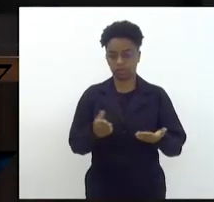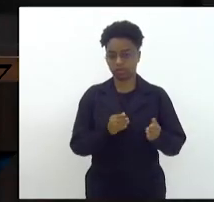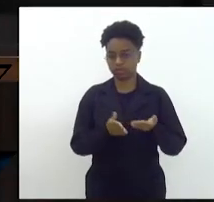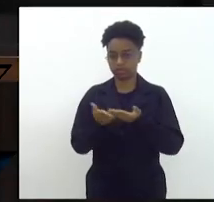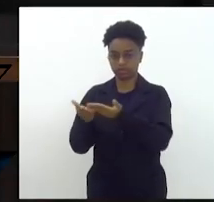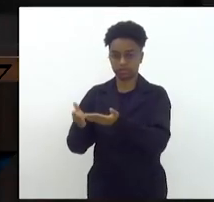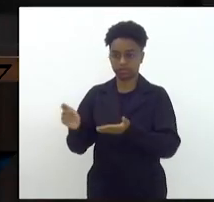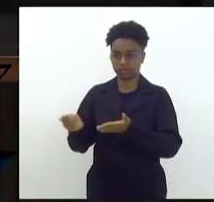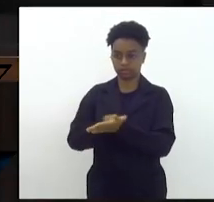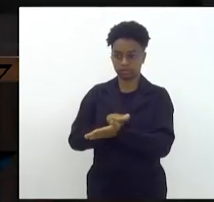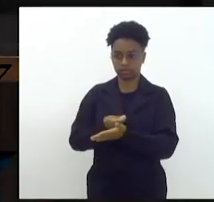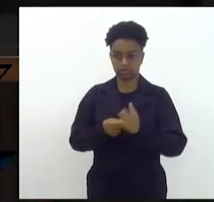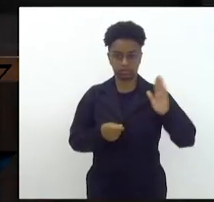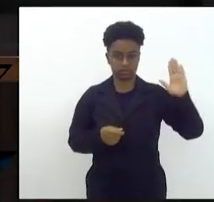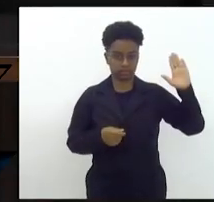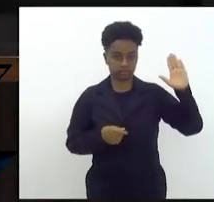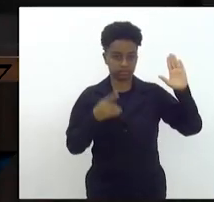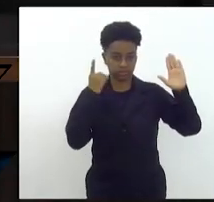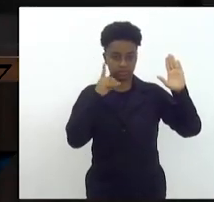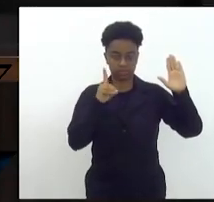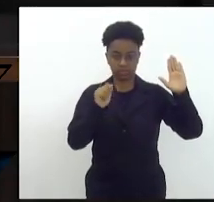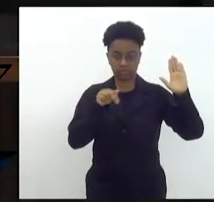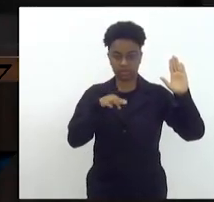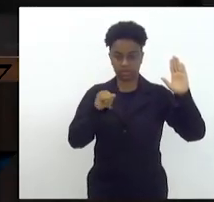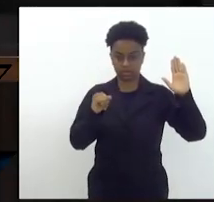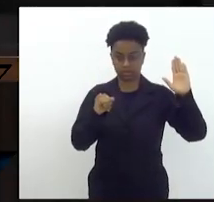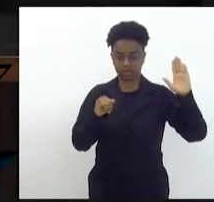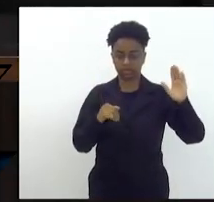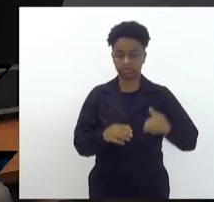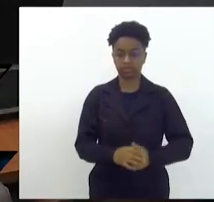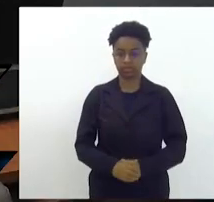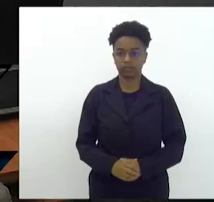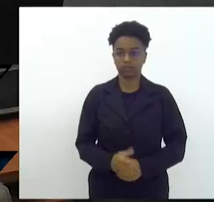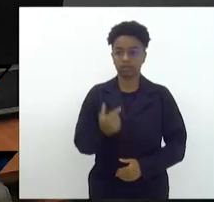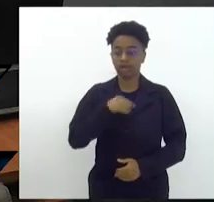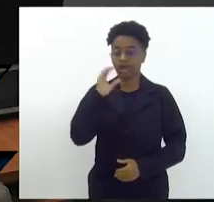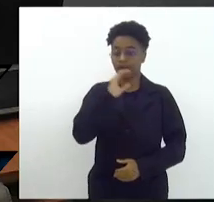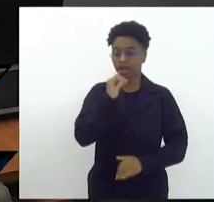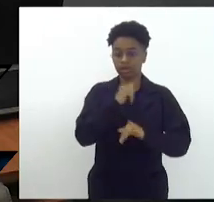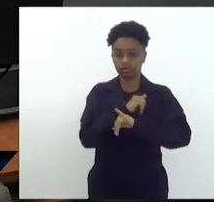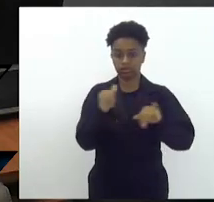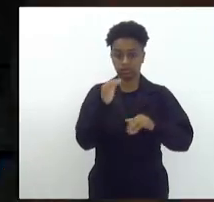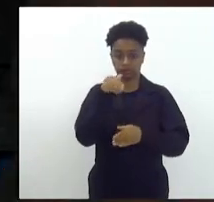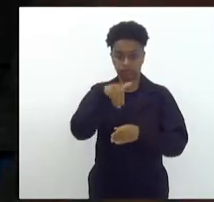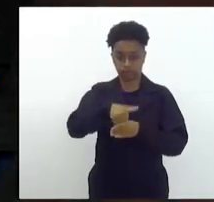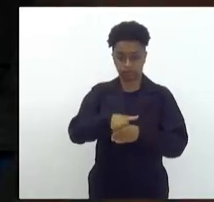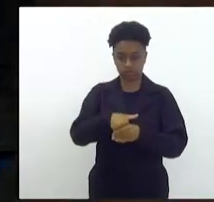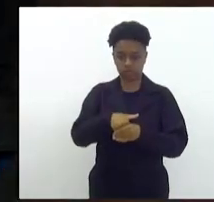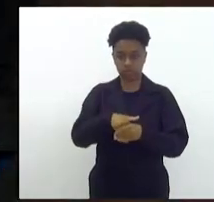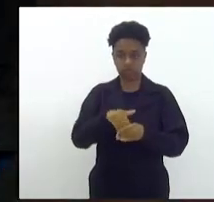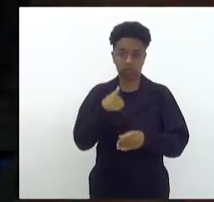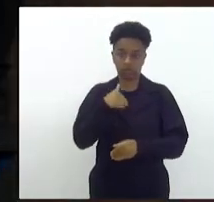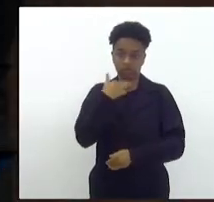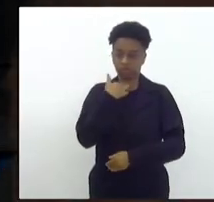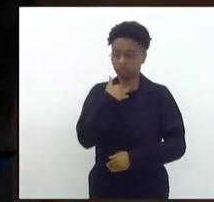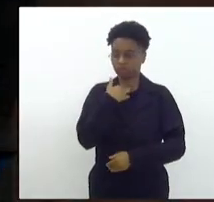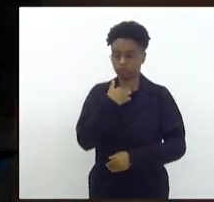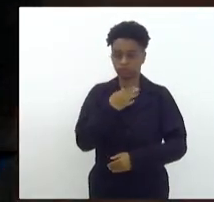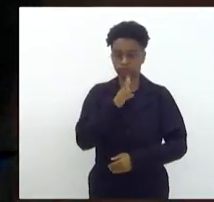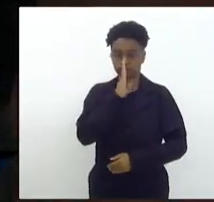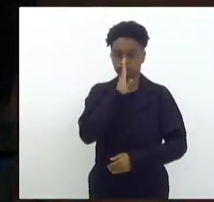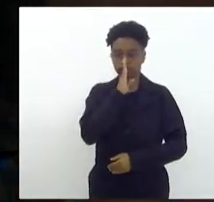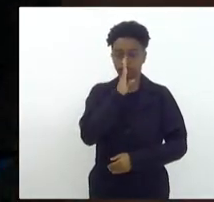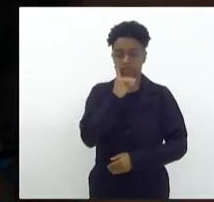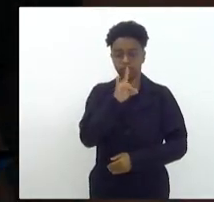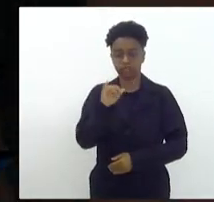autógrafo deputada Dani Monteiro queria que muito brevemente declarar voto não poderia deixar de falar no dia